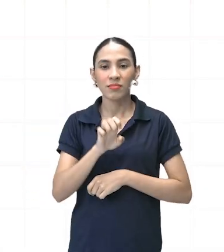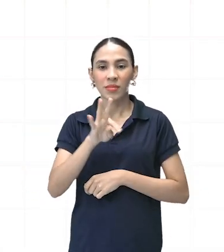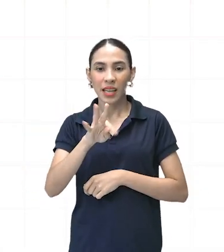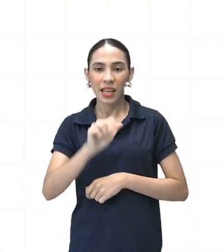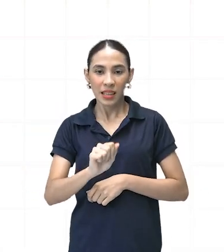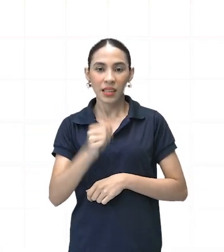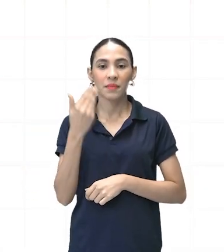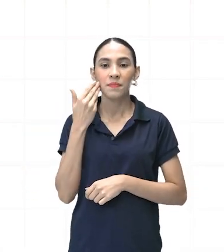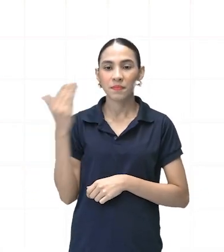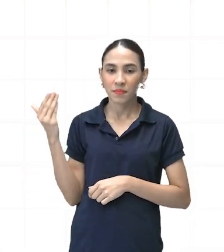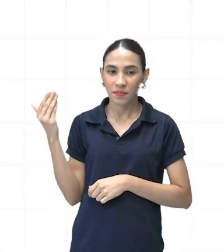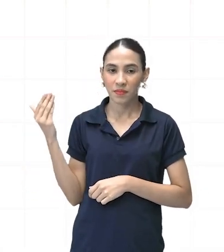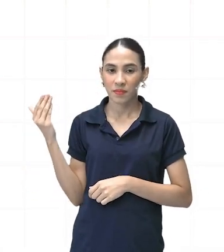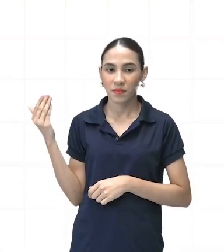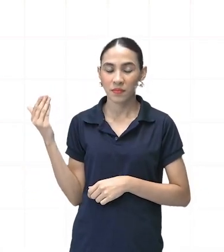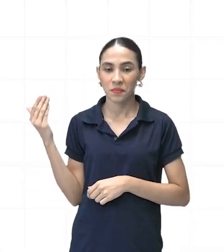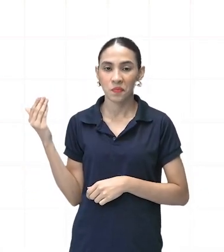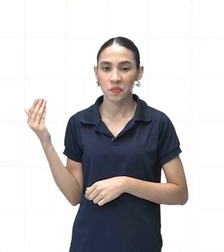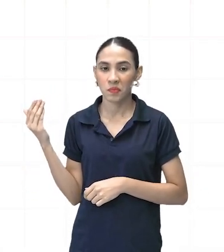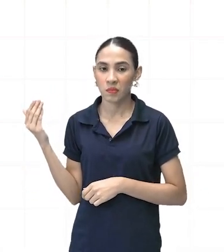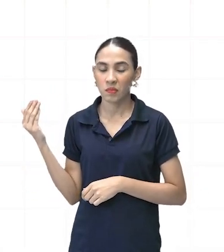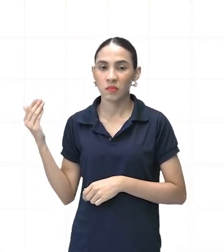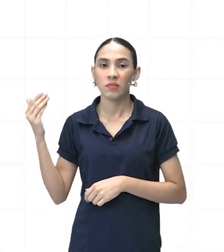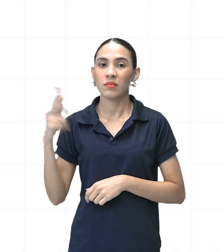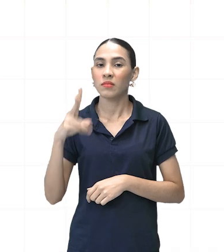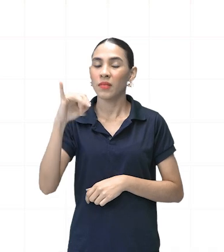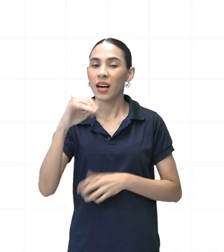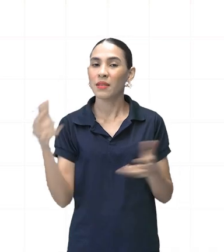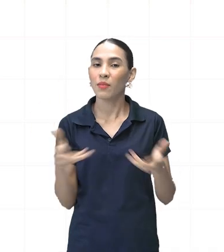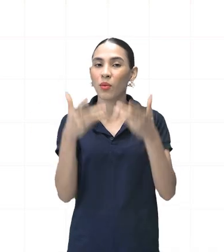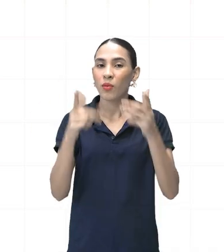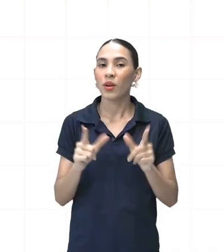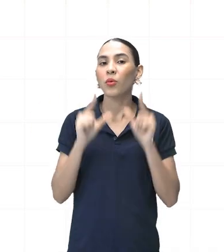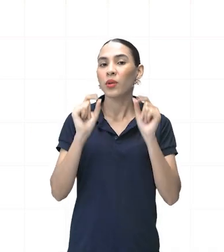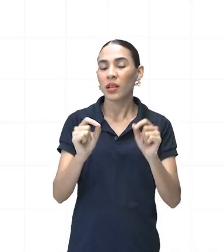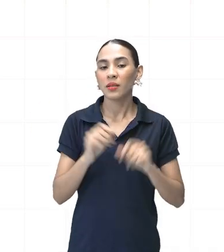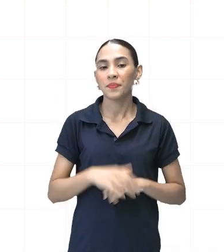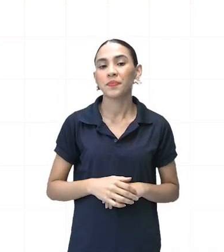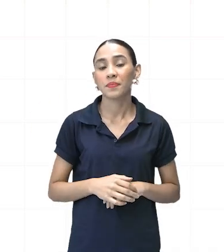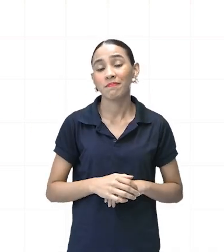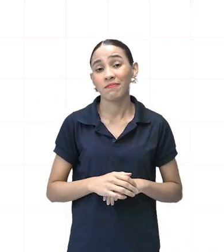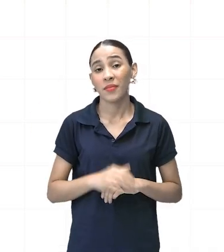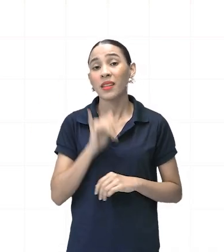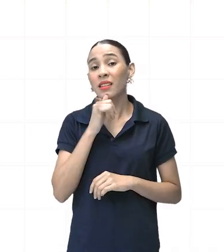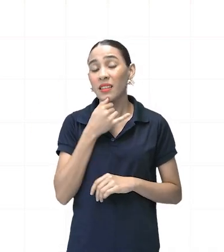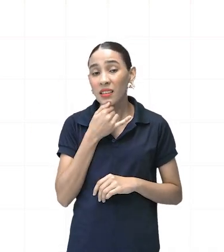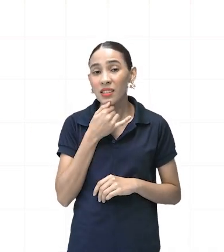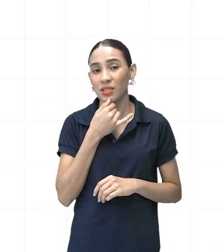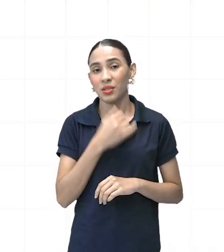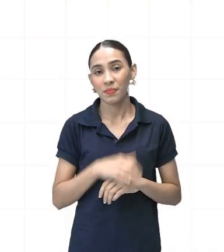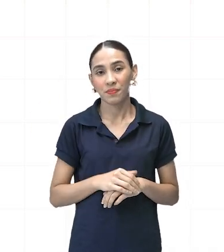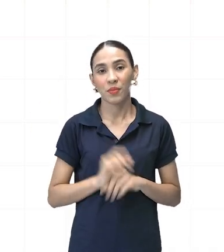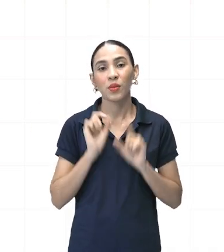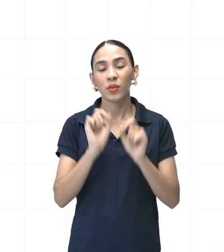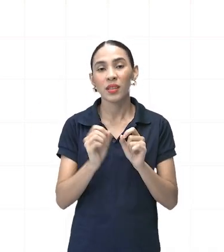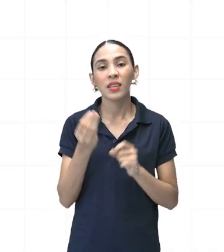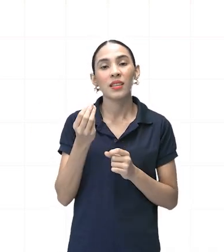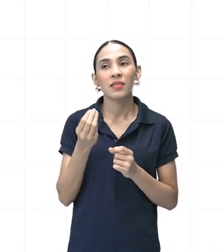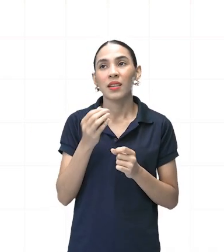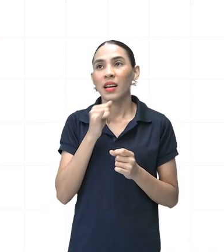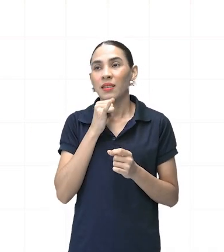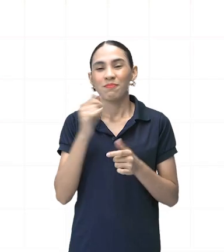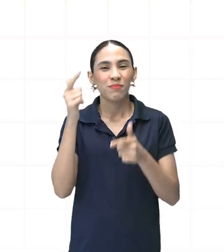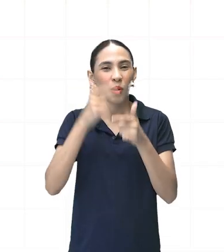ETA, né, essa pátria basca e liberdade, ela acaba promovendo, gente, infelizmente, né,